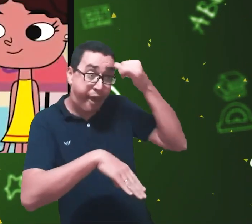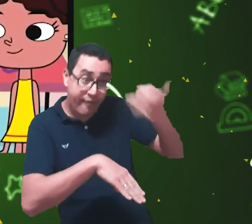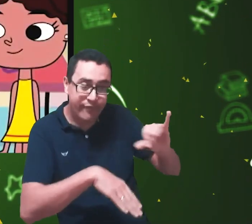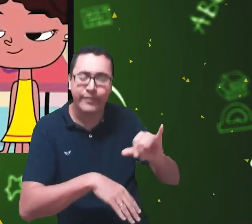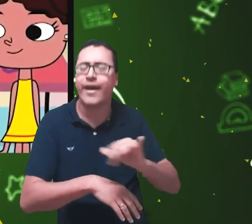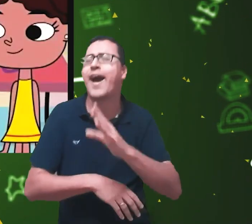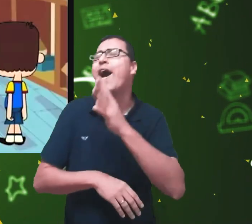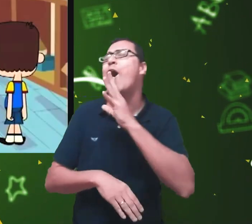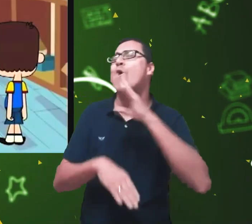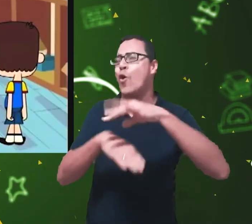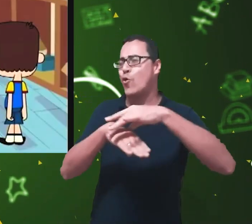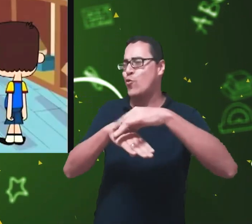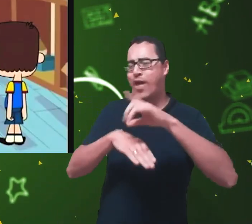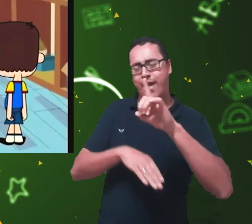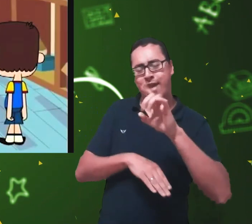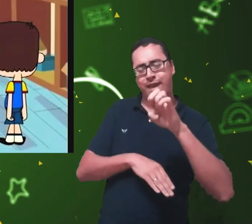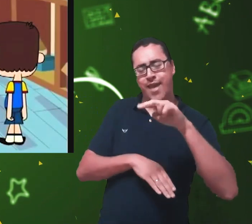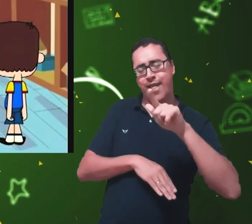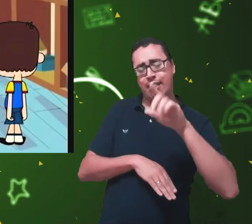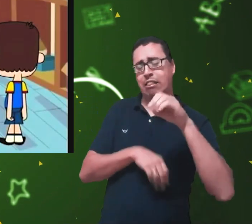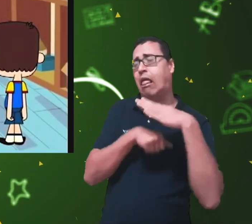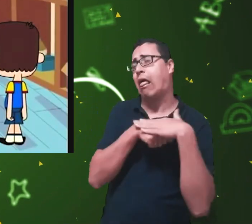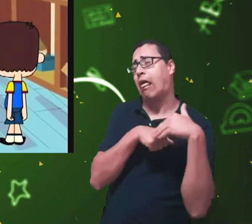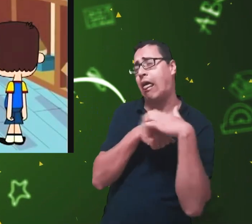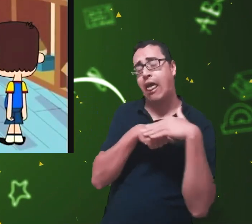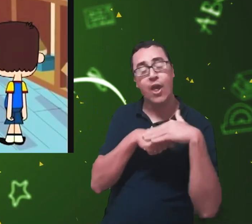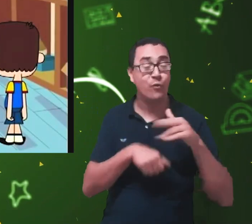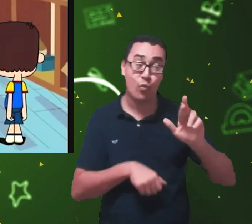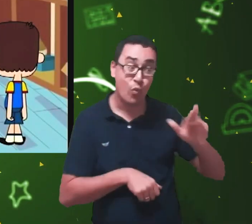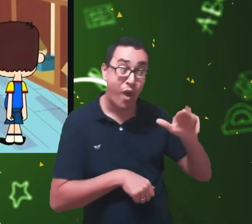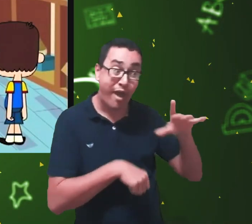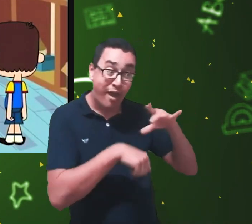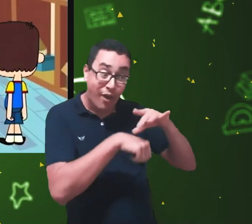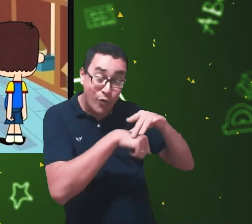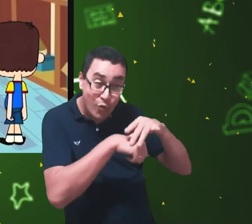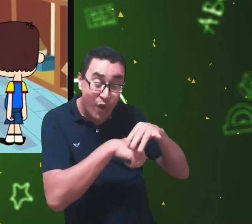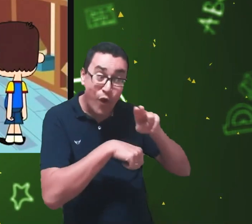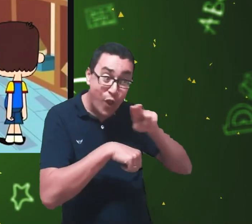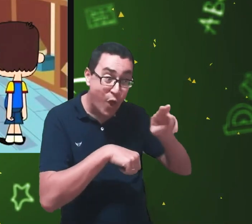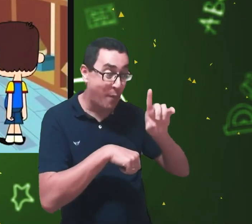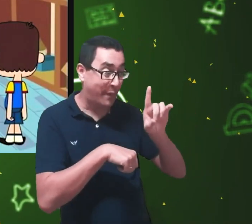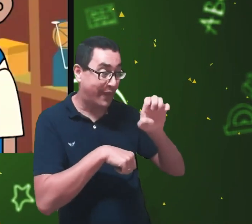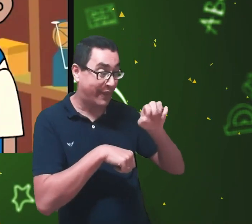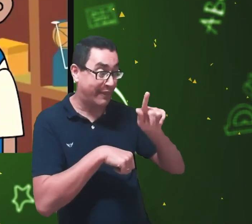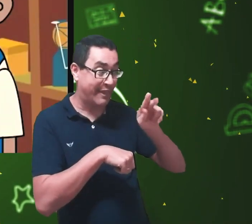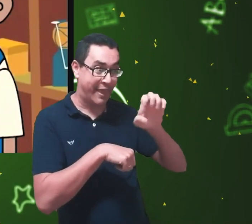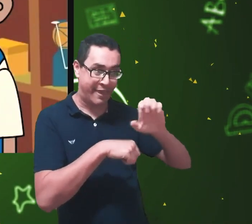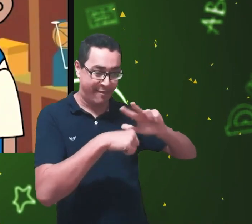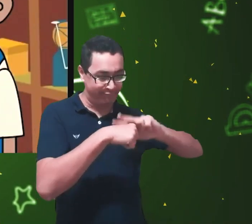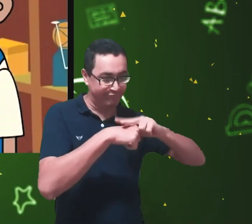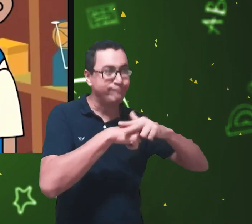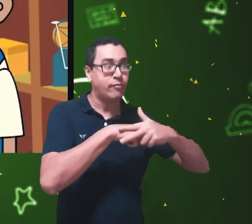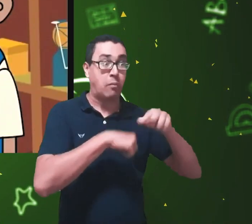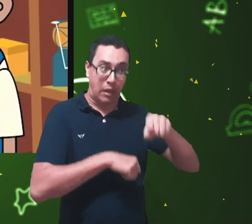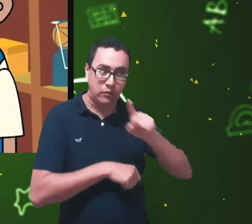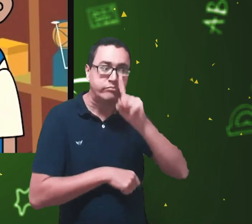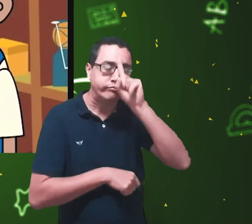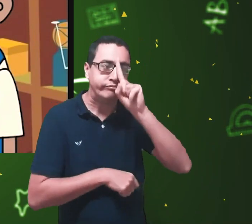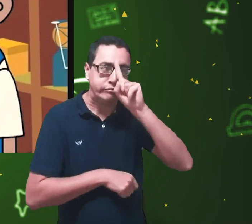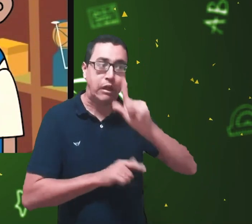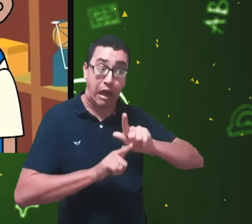do dengue, né? É dengue, Teca, dengue. Mas ela é fogo mesmo, viu? Tem gente que tem